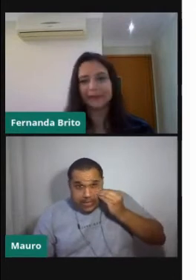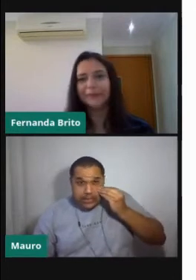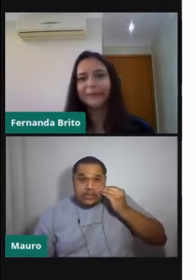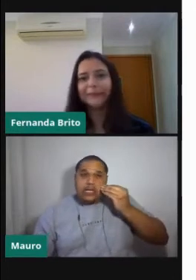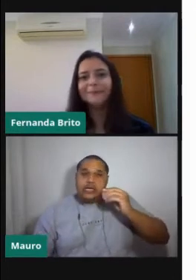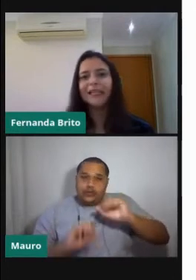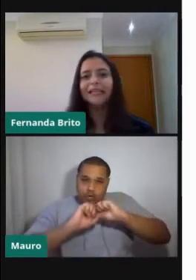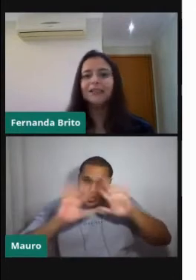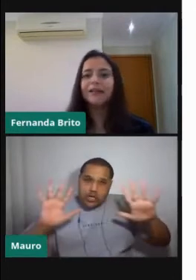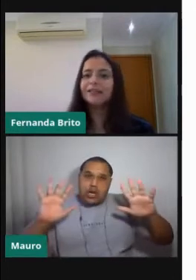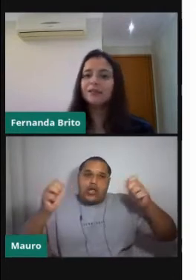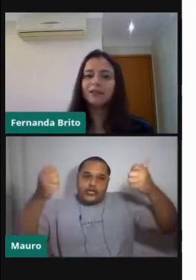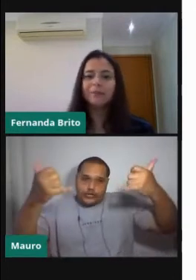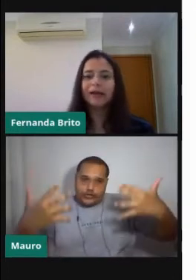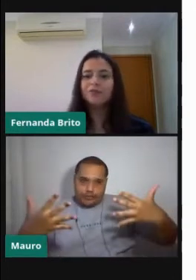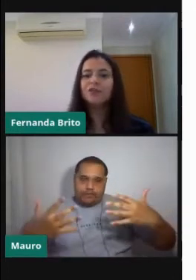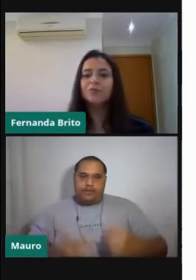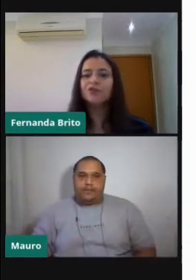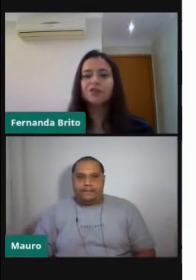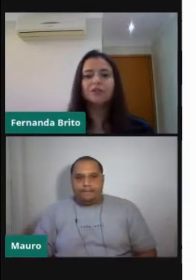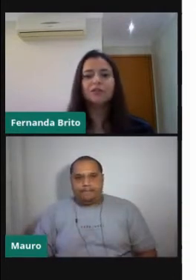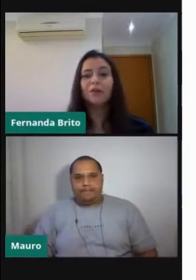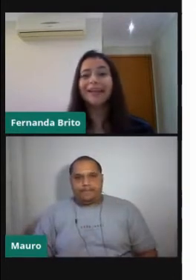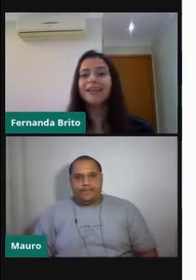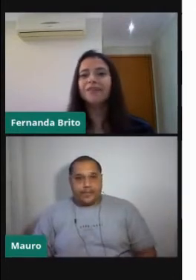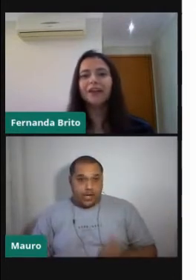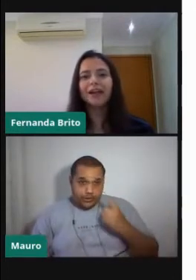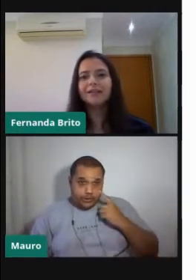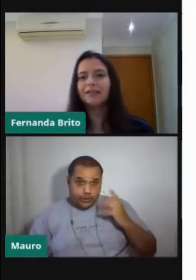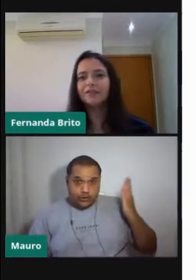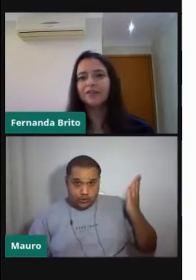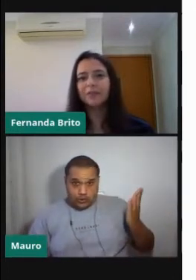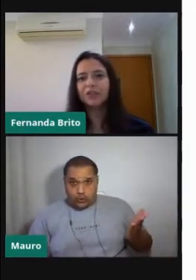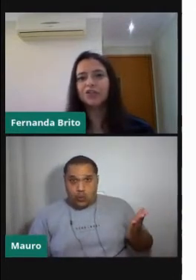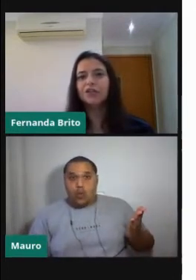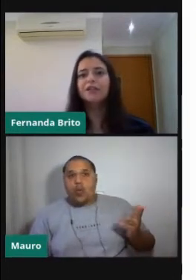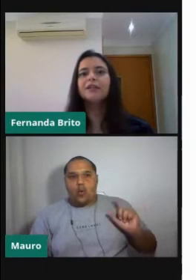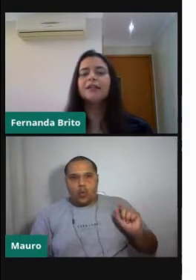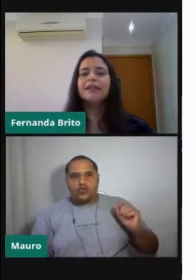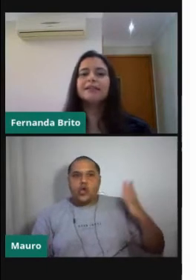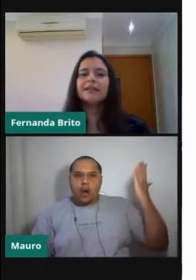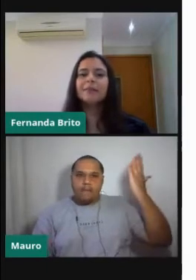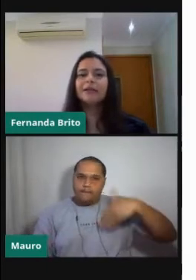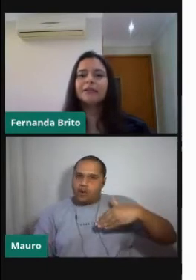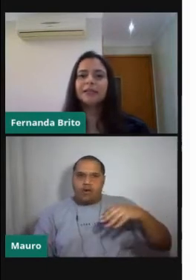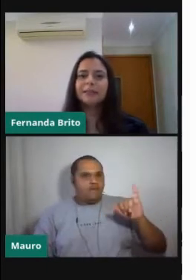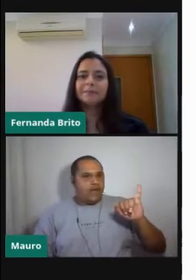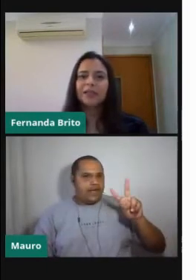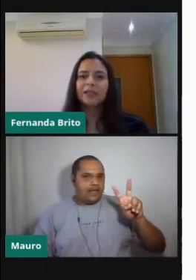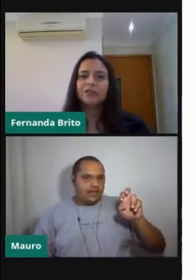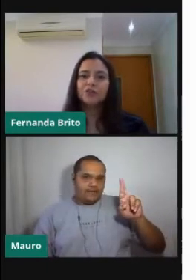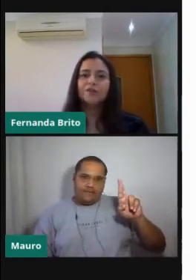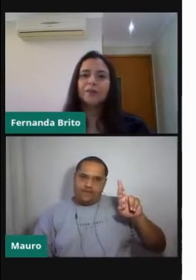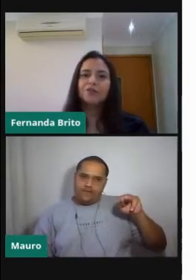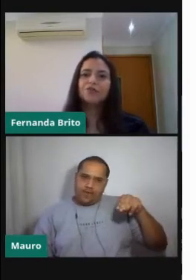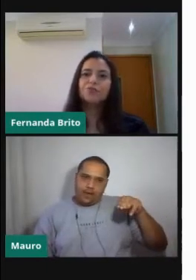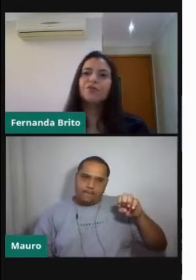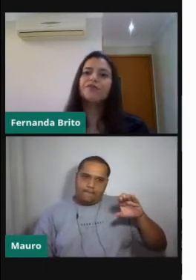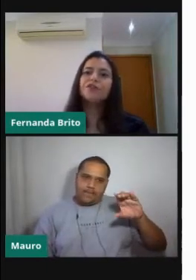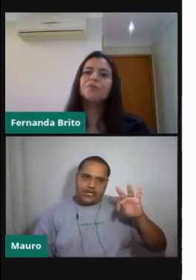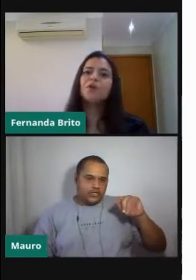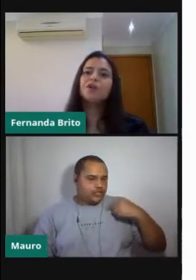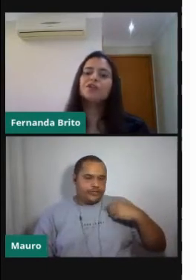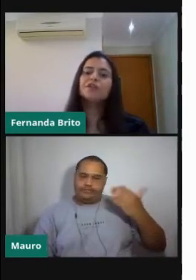junto com a pandemia. Então, aqui são trabalhos, né, mostrando, então, a ineficácia da ivermectina. Esse trabalho aqui, de novembro